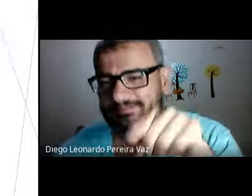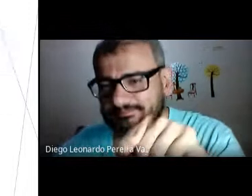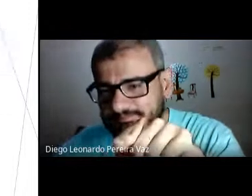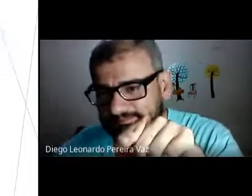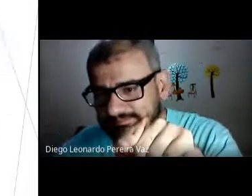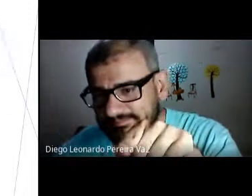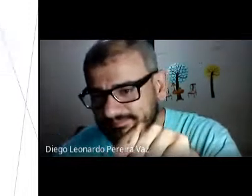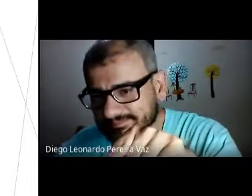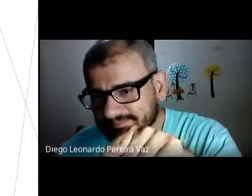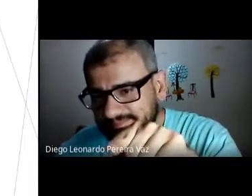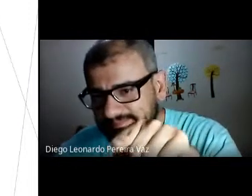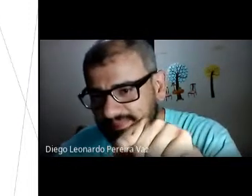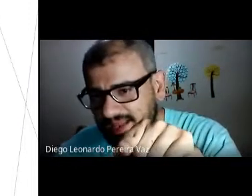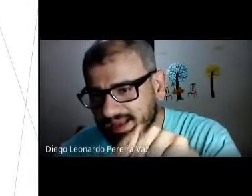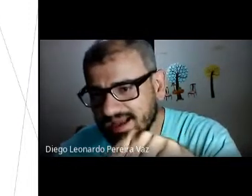é